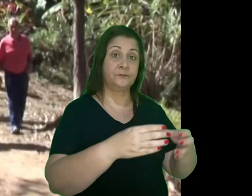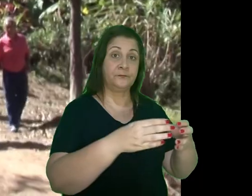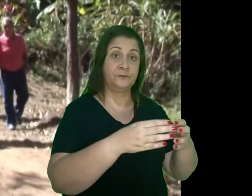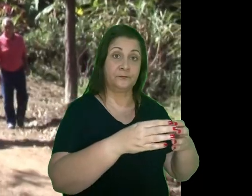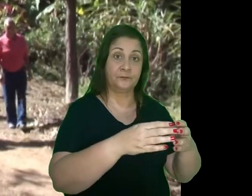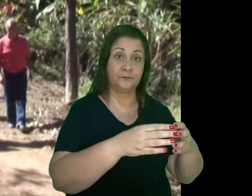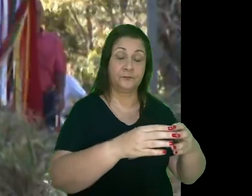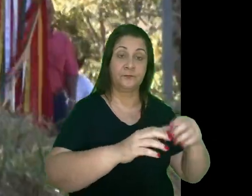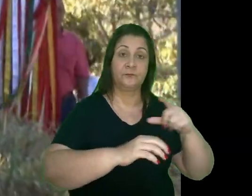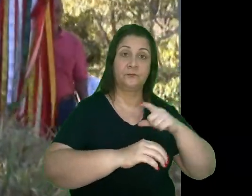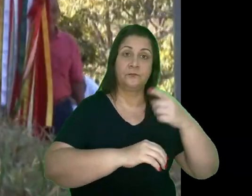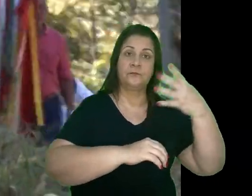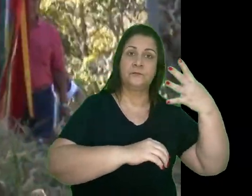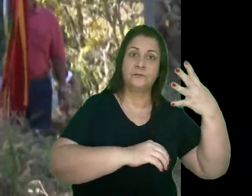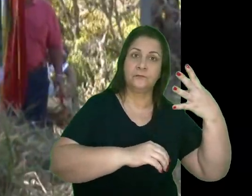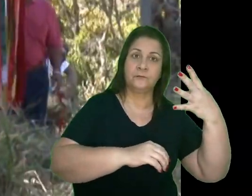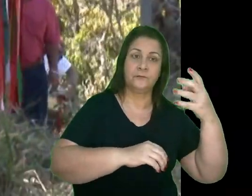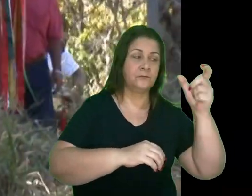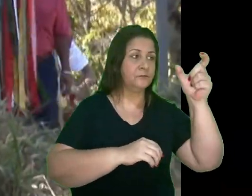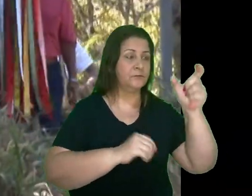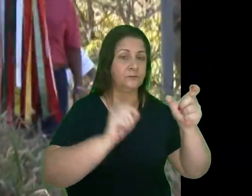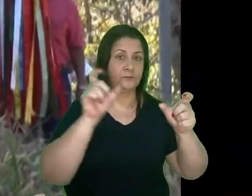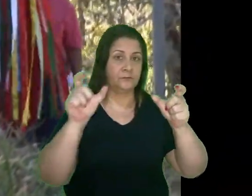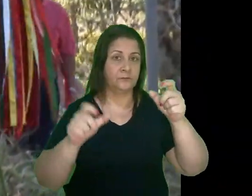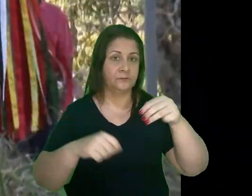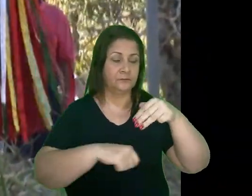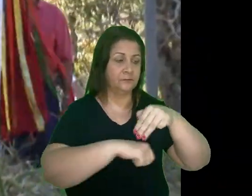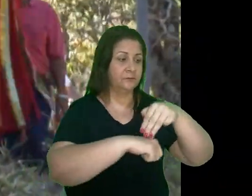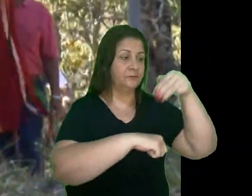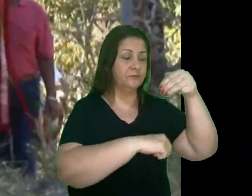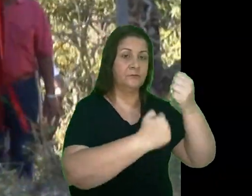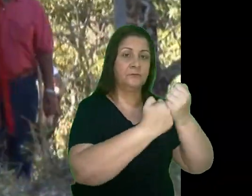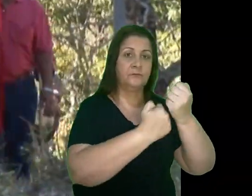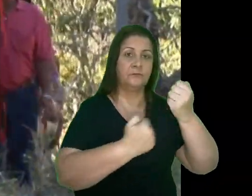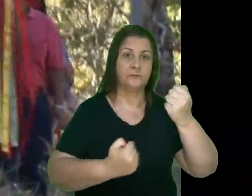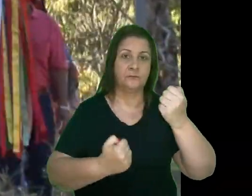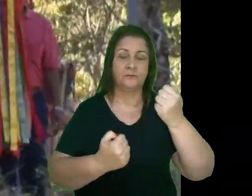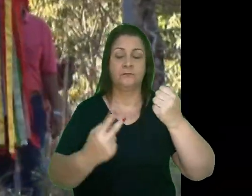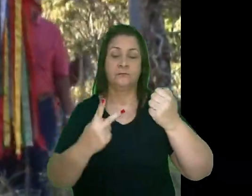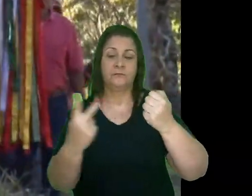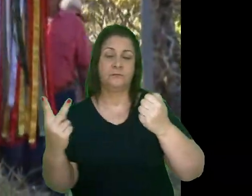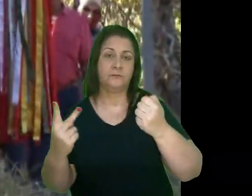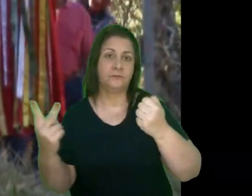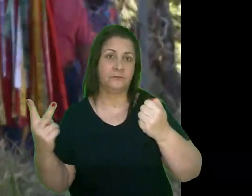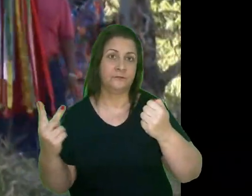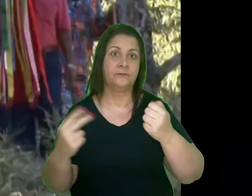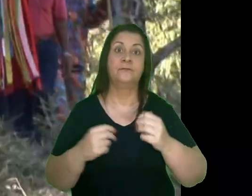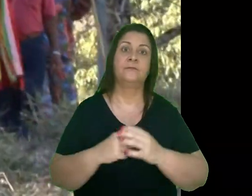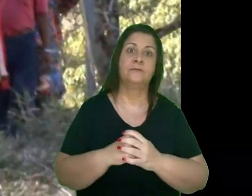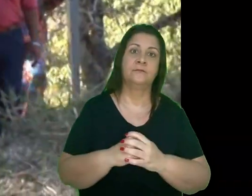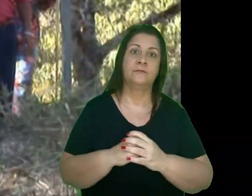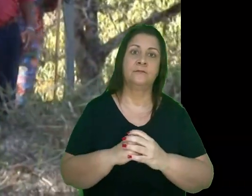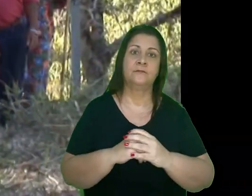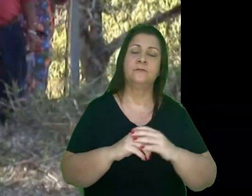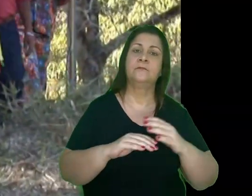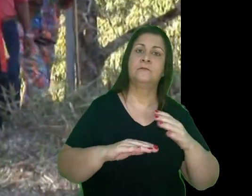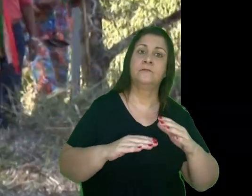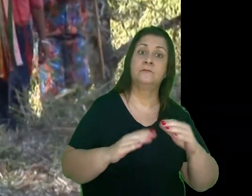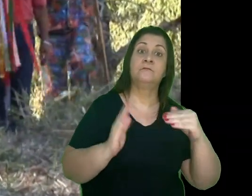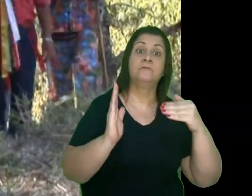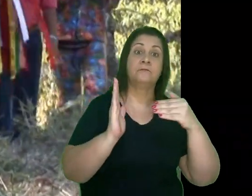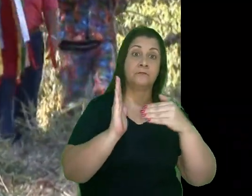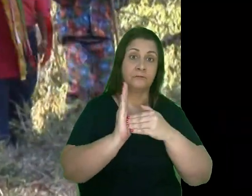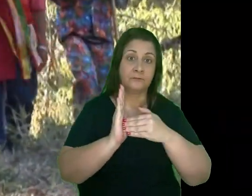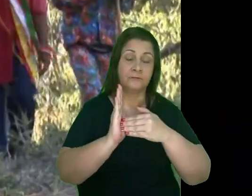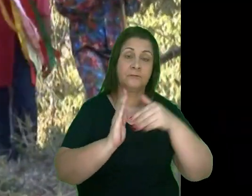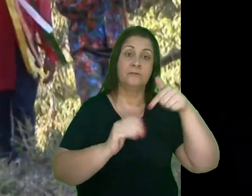O grupo vocal é formado normalmente por quatro vozes, como mestre, contramestre, contralto e tipi, podendo